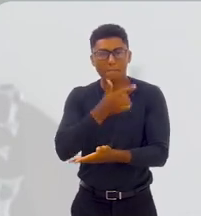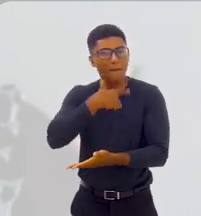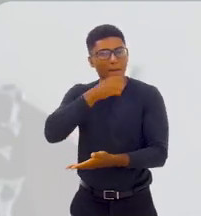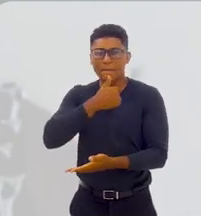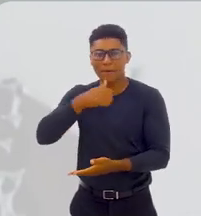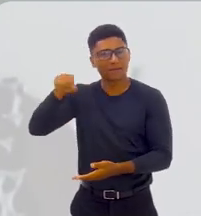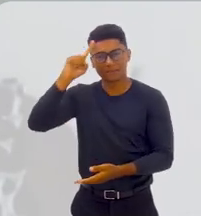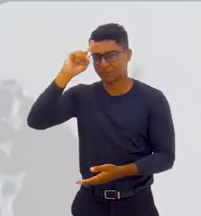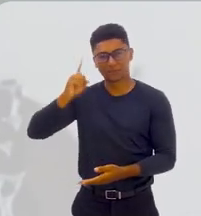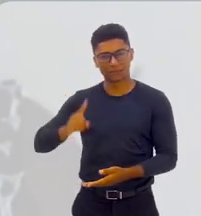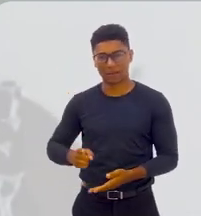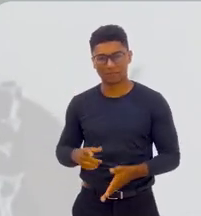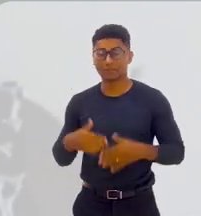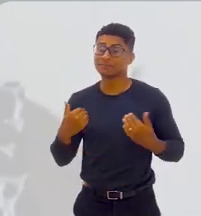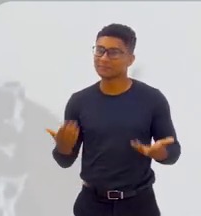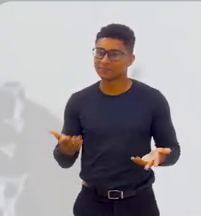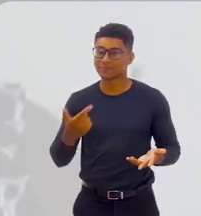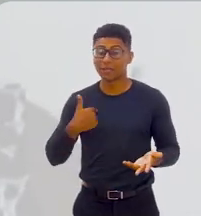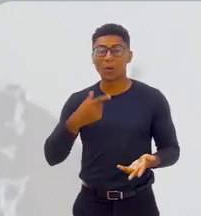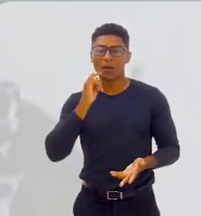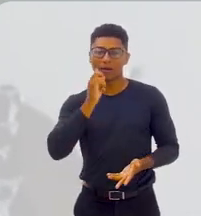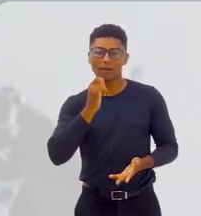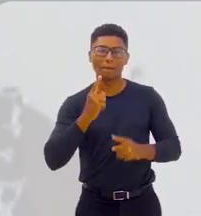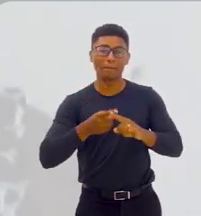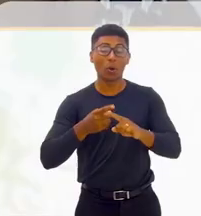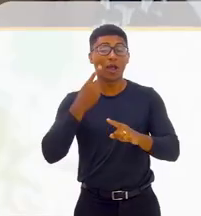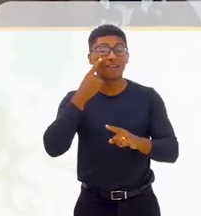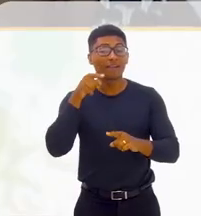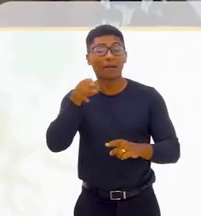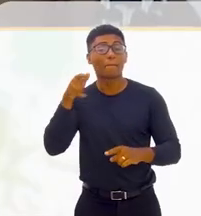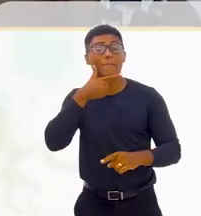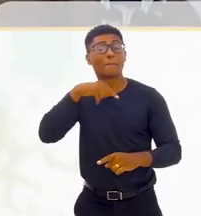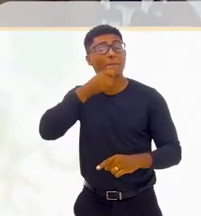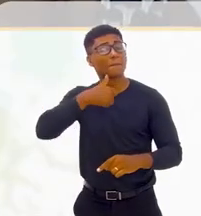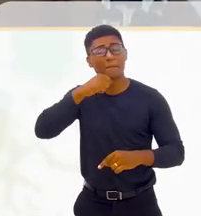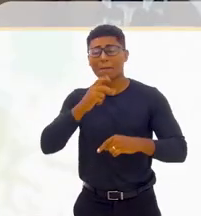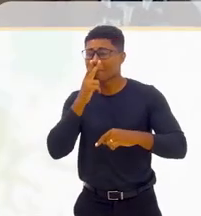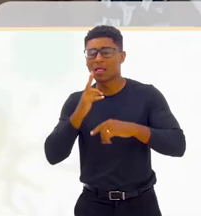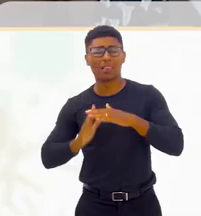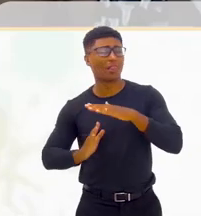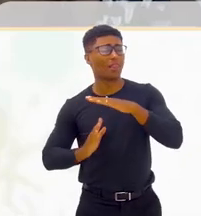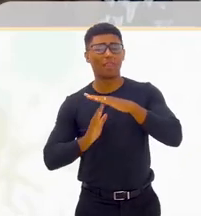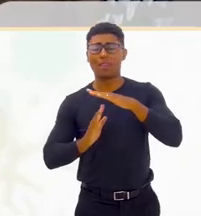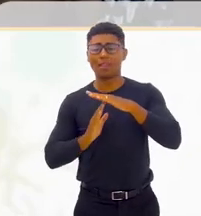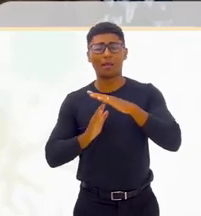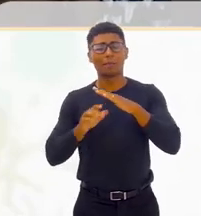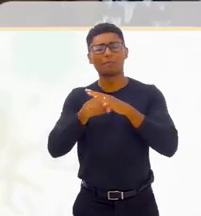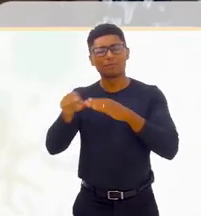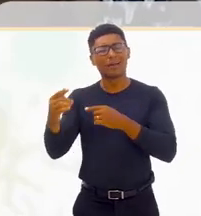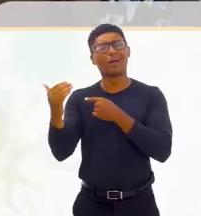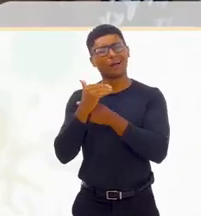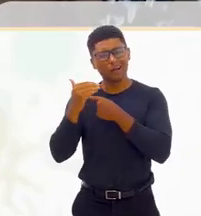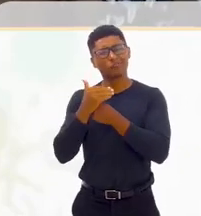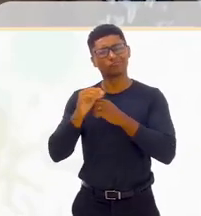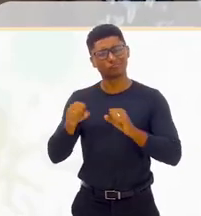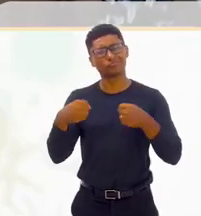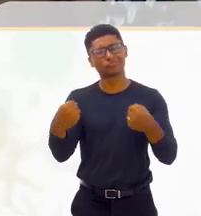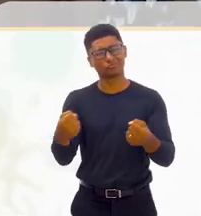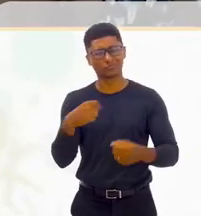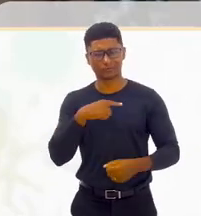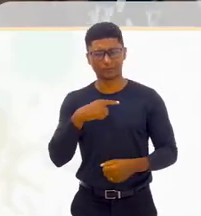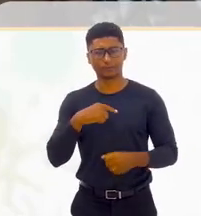sabiam fazer. Isso eu estou contando para ver a limitação, né, dos meus pais, né? Eles fizeram aquilo que podiam fazer por nós.